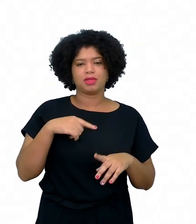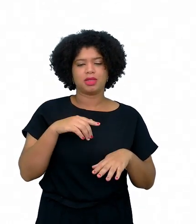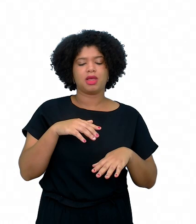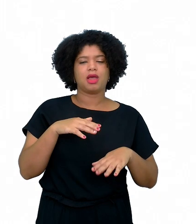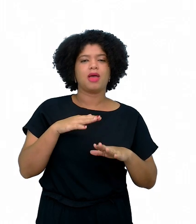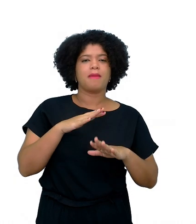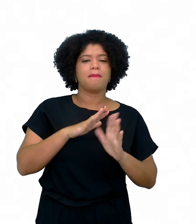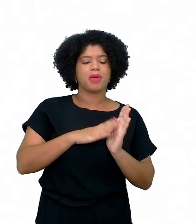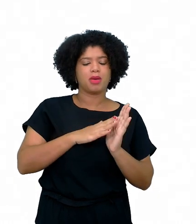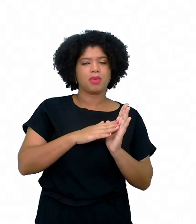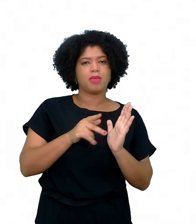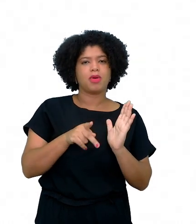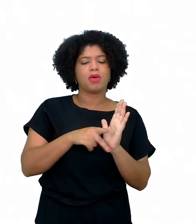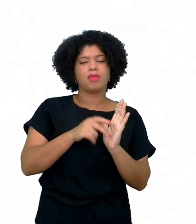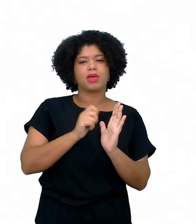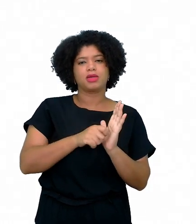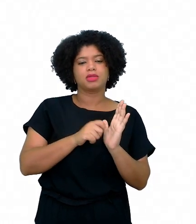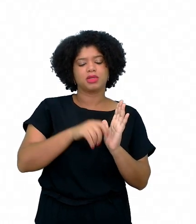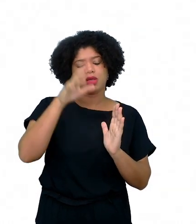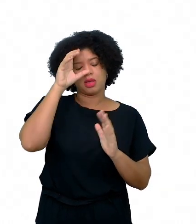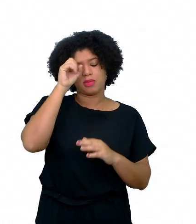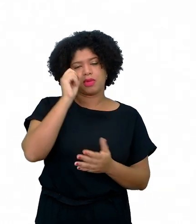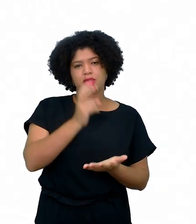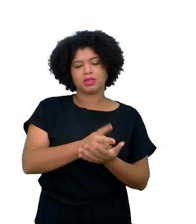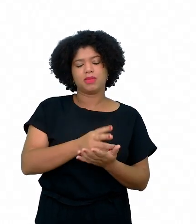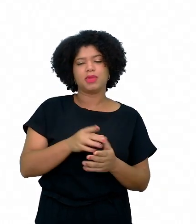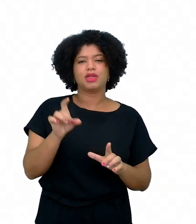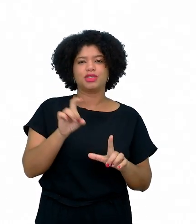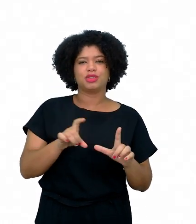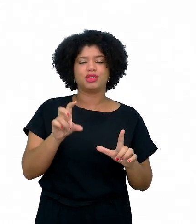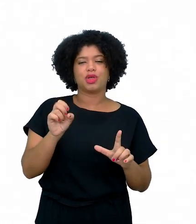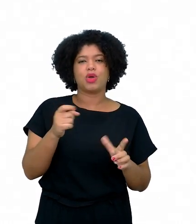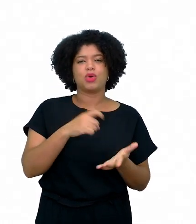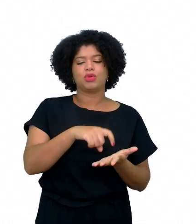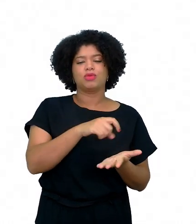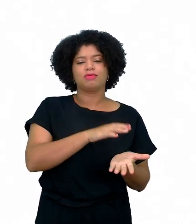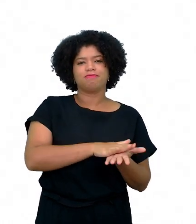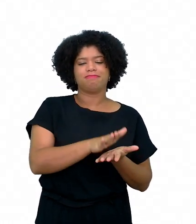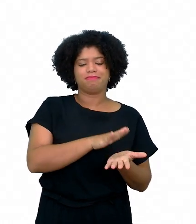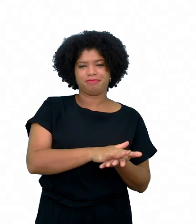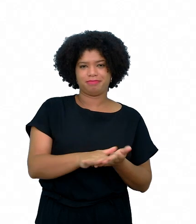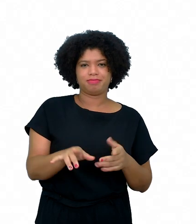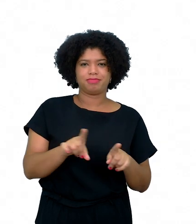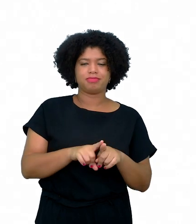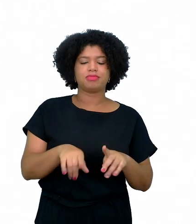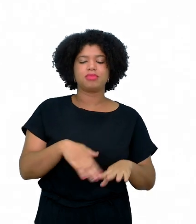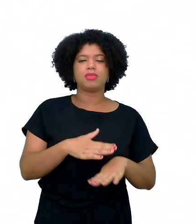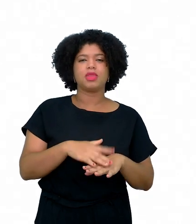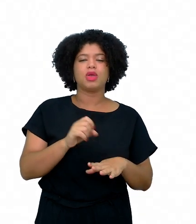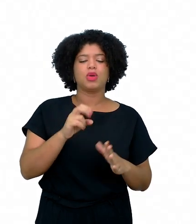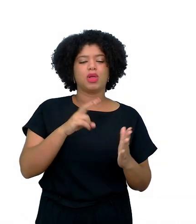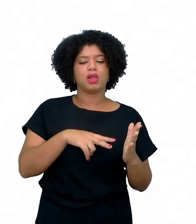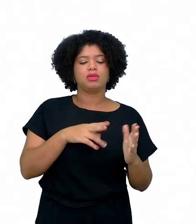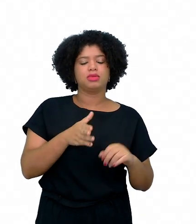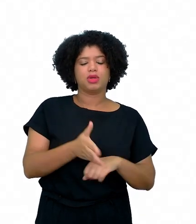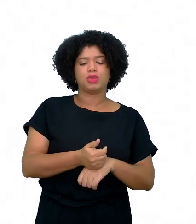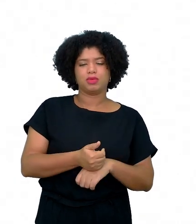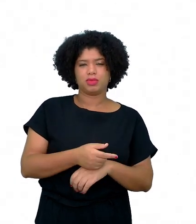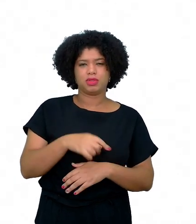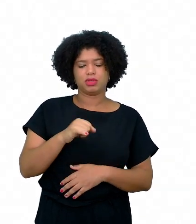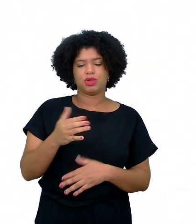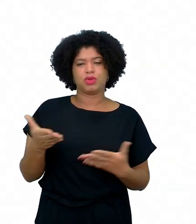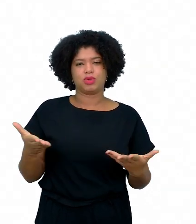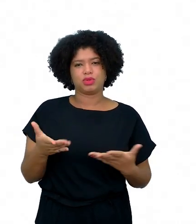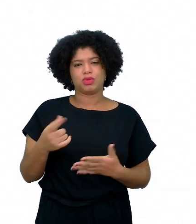o caderno do Aprender Sempre, digital ou impresso, faço uma leitura prévia. Se vocês hoje